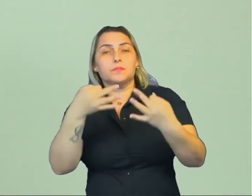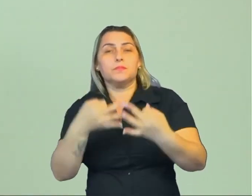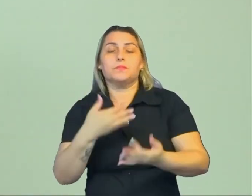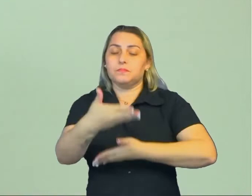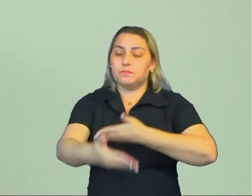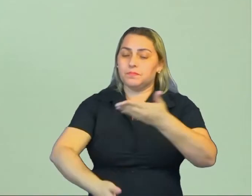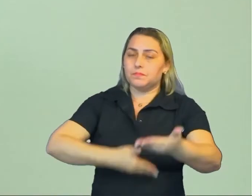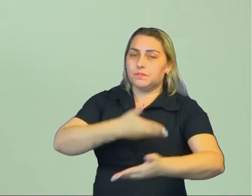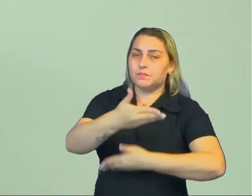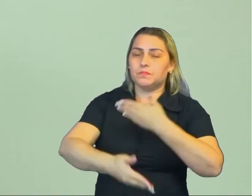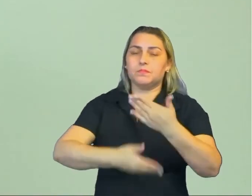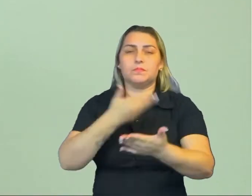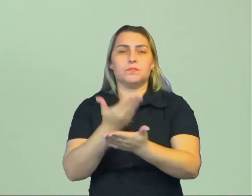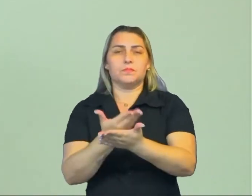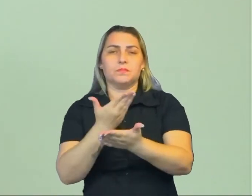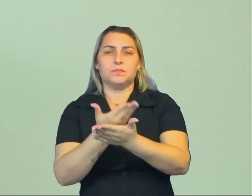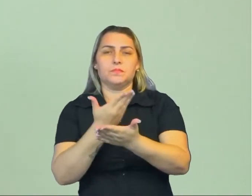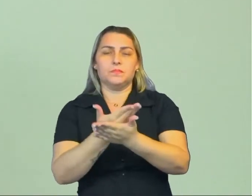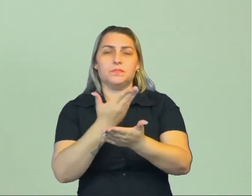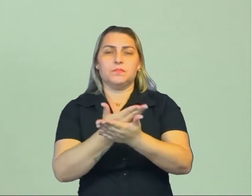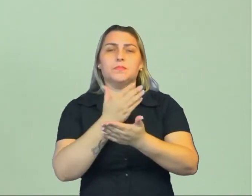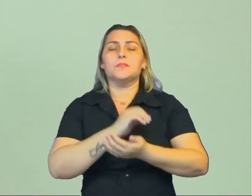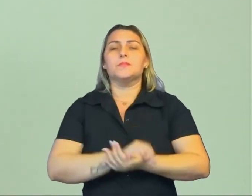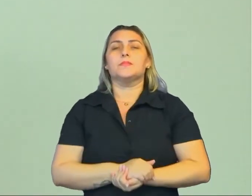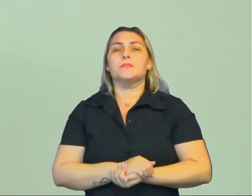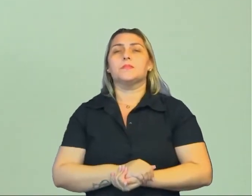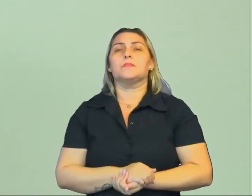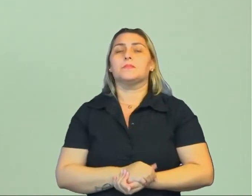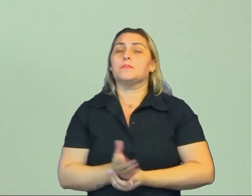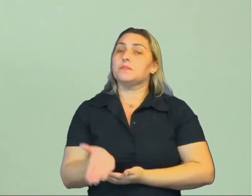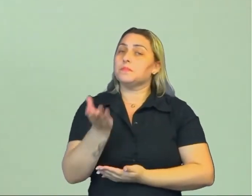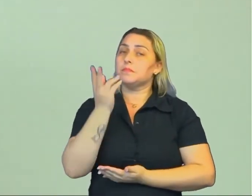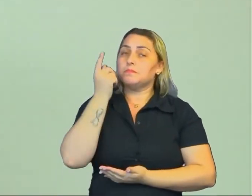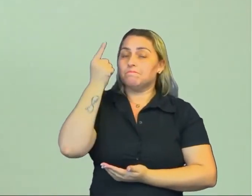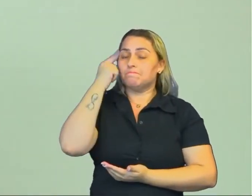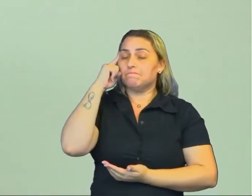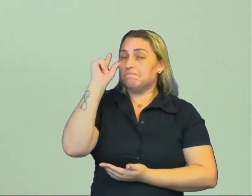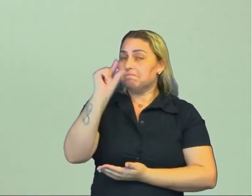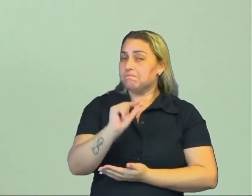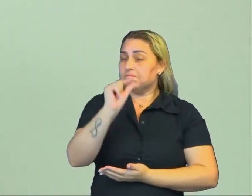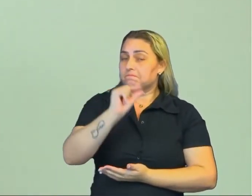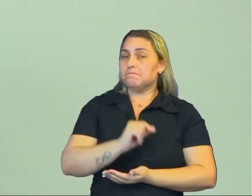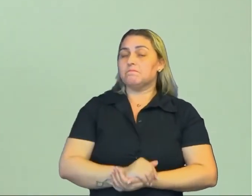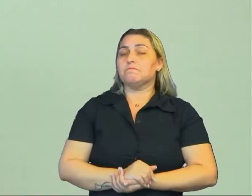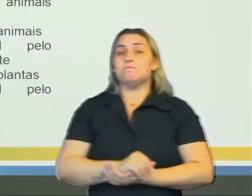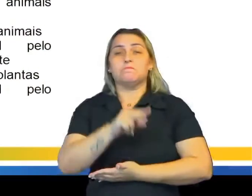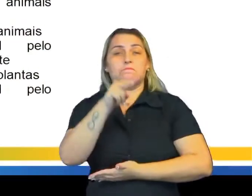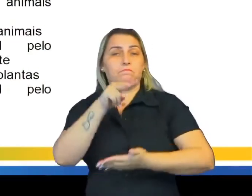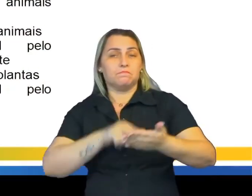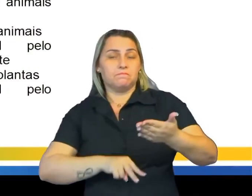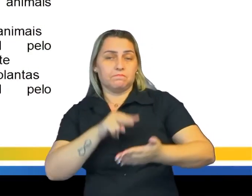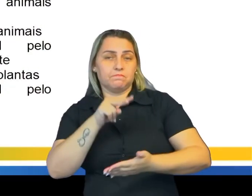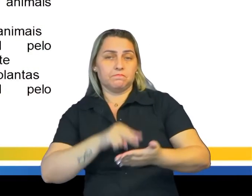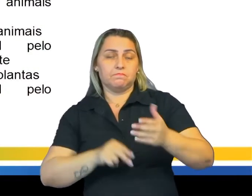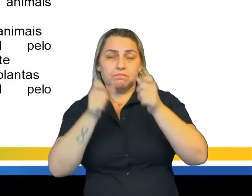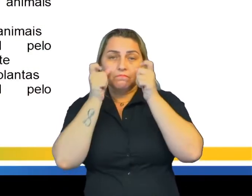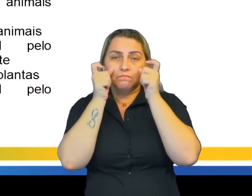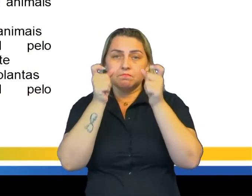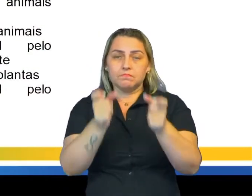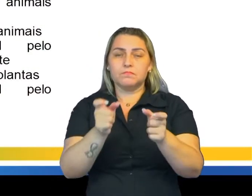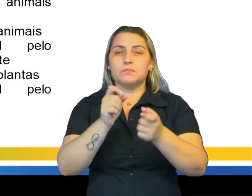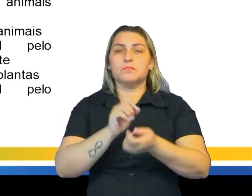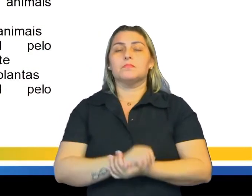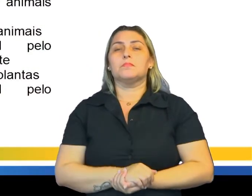essa relação de estudo entre ser vivo e ser não vivo? Vamos lá, pensar um minutinho, leiam com atenção.